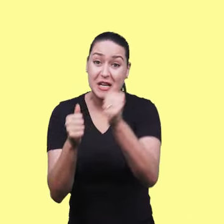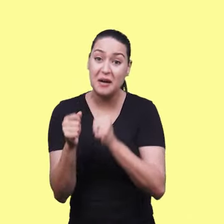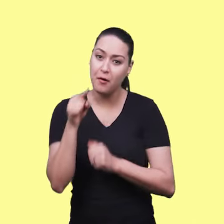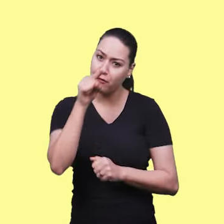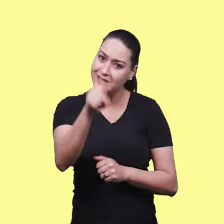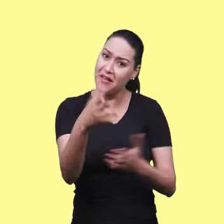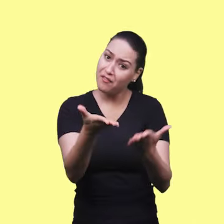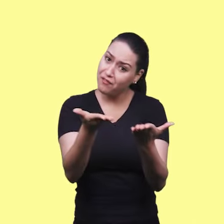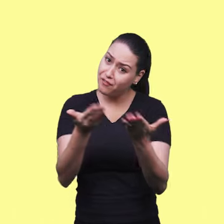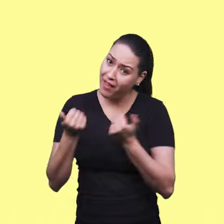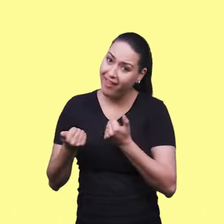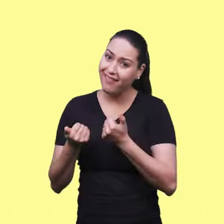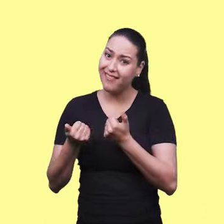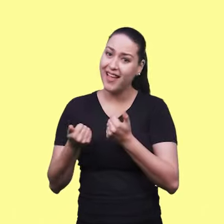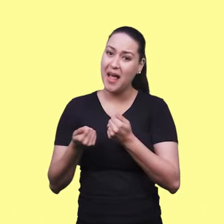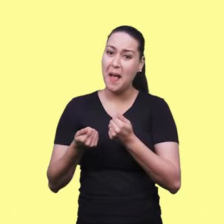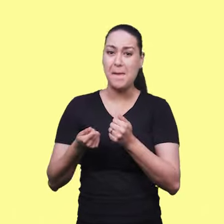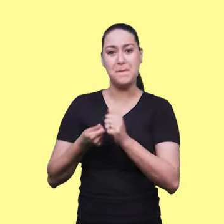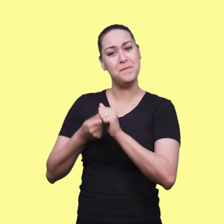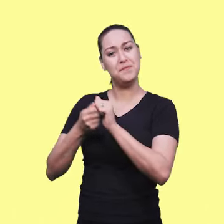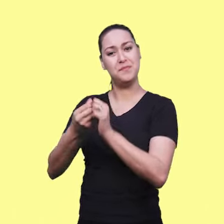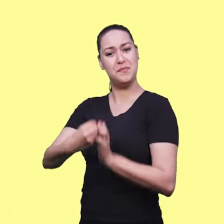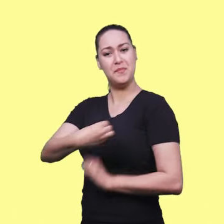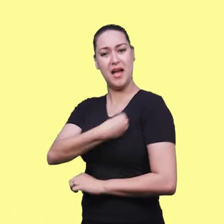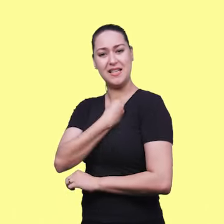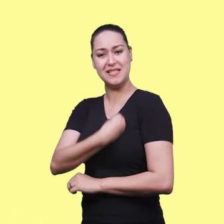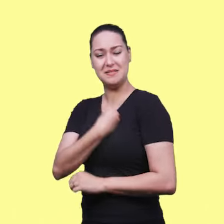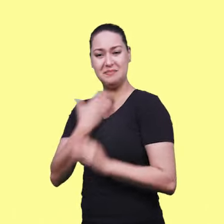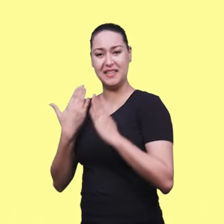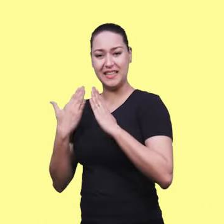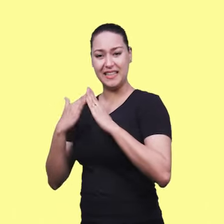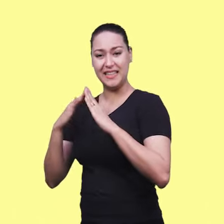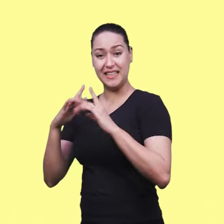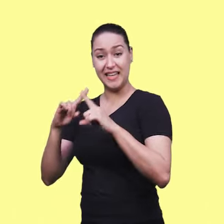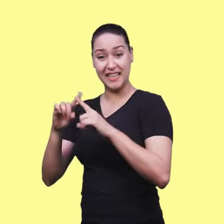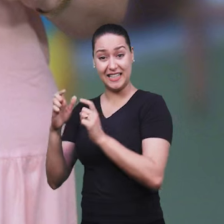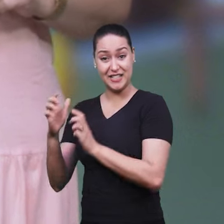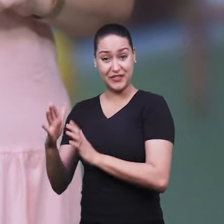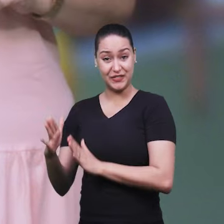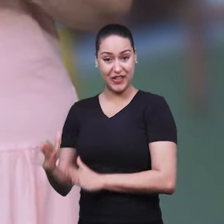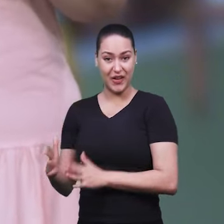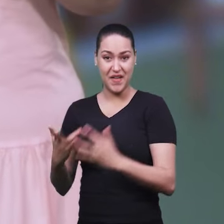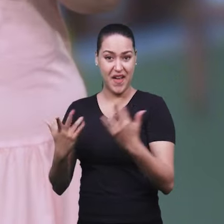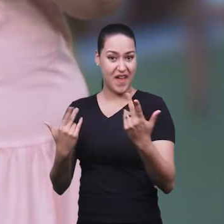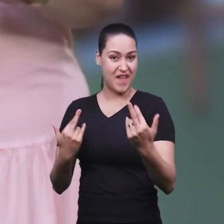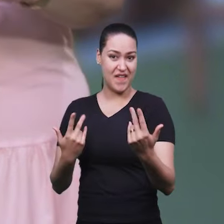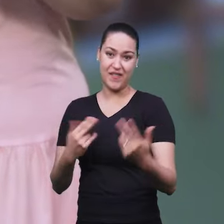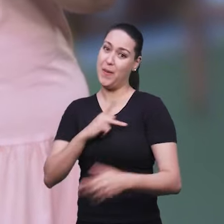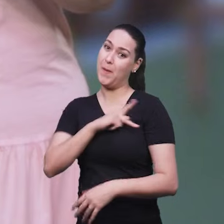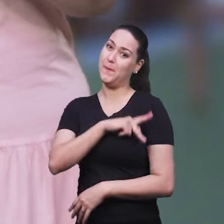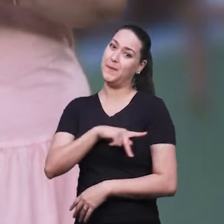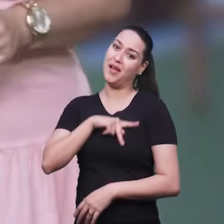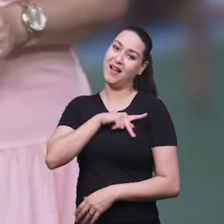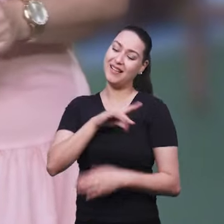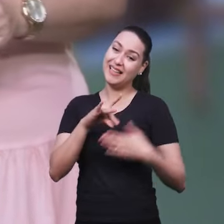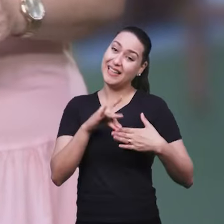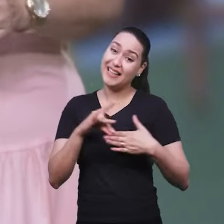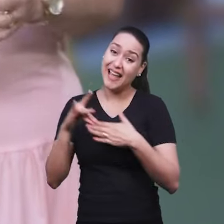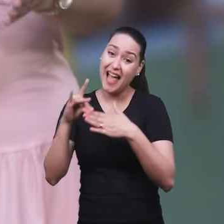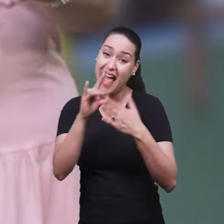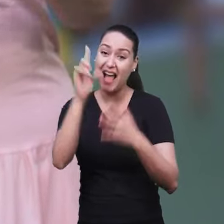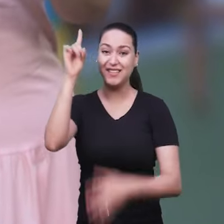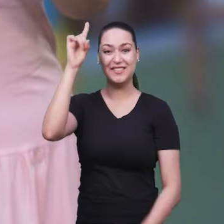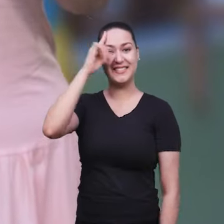Vem fazer parte do jardim. Como fez com a vida de Paulo, Ele quer nos guiar todos os